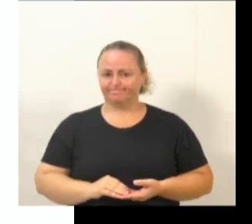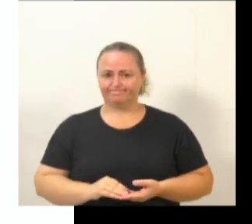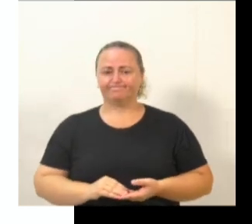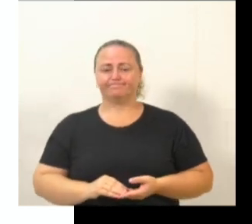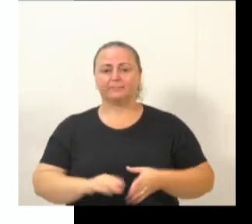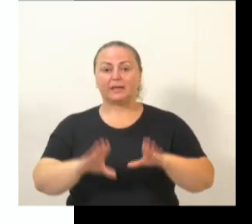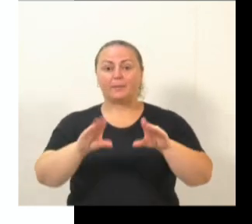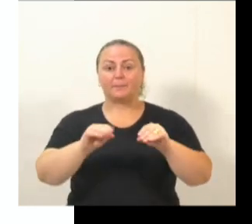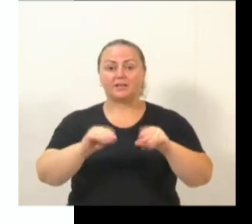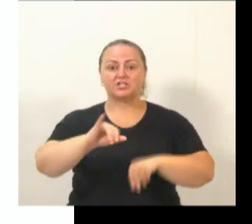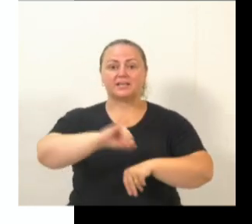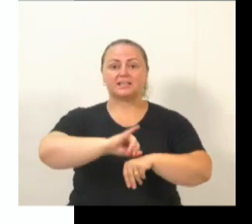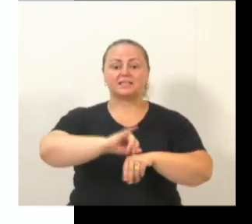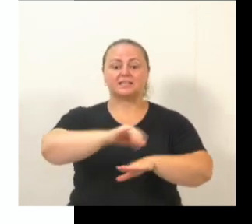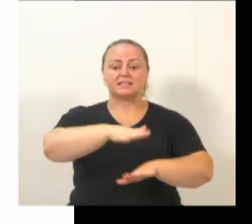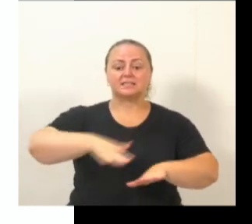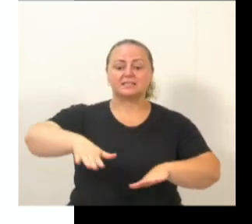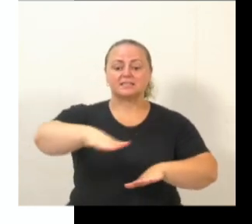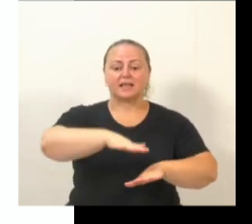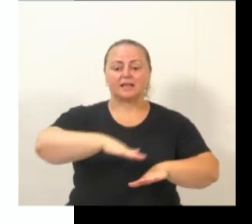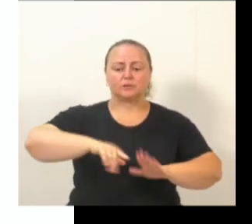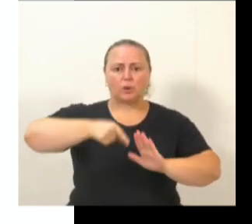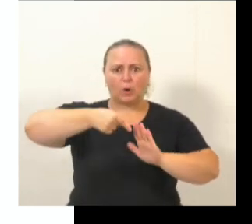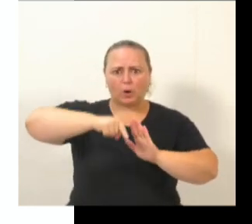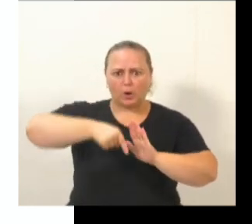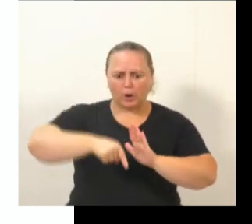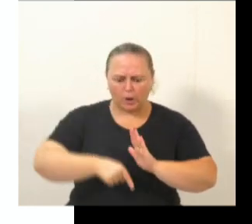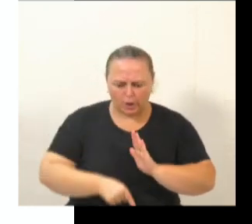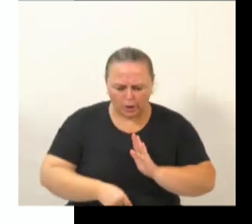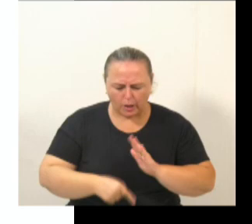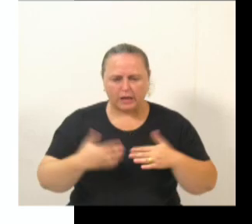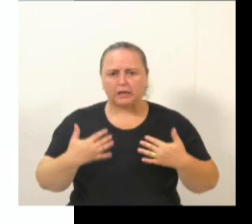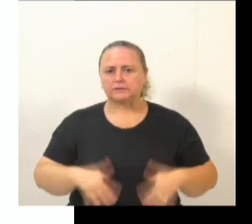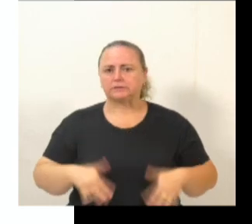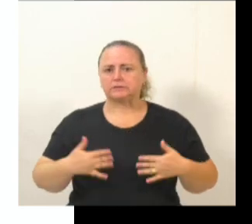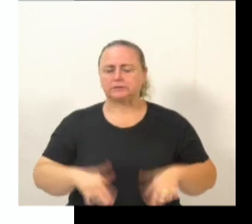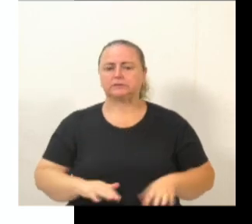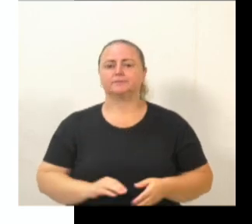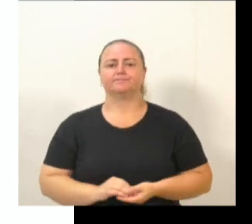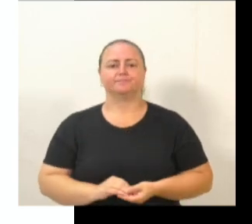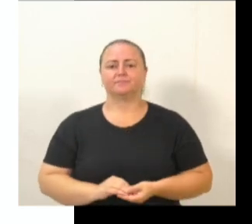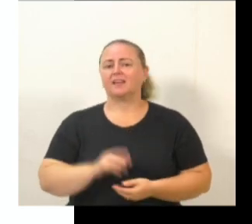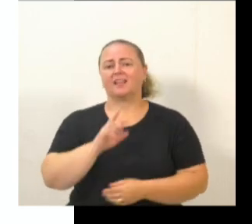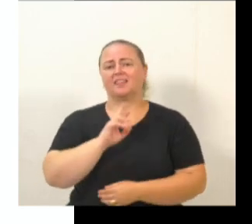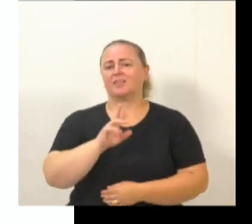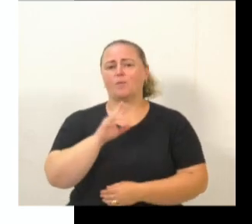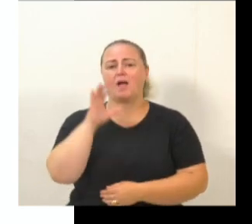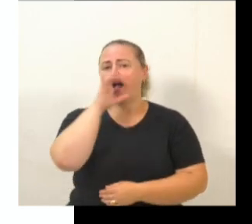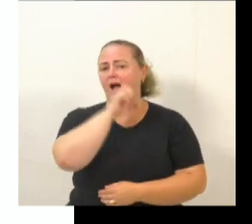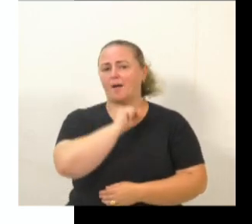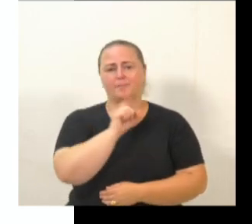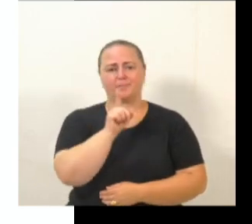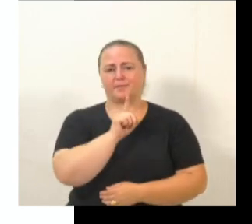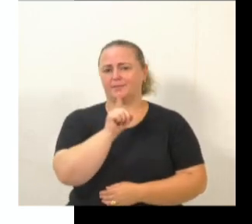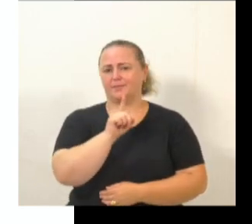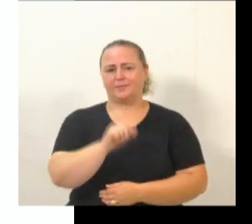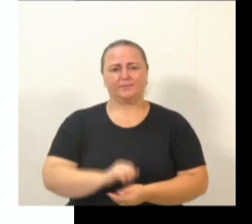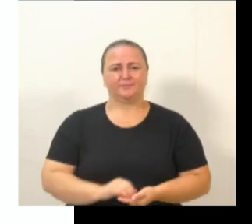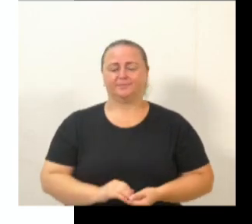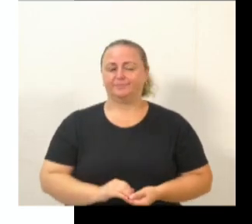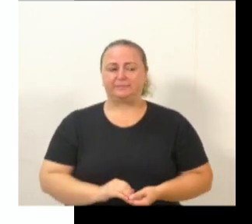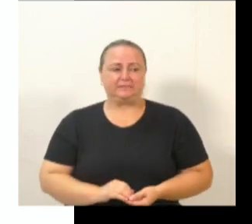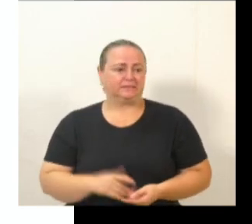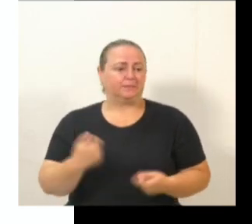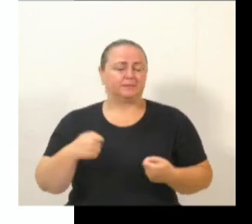central da cidade com valas tão profundas, e não são obras rápidas, porque você tem toda uma questão de segurança e